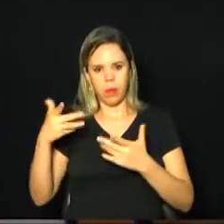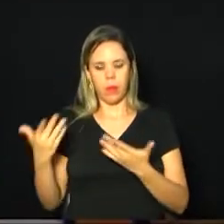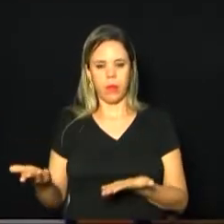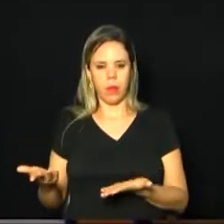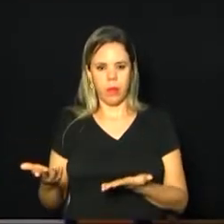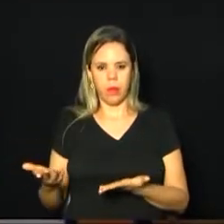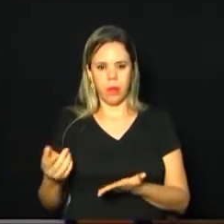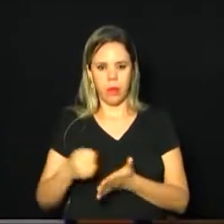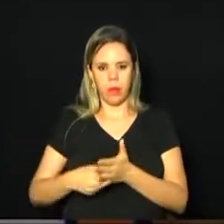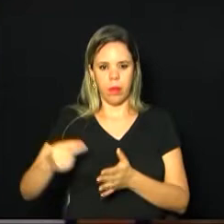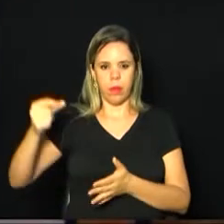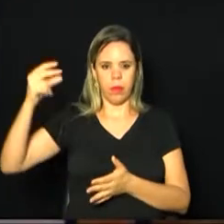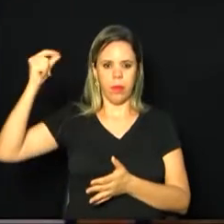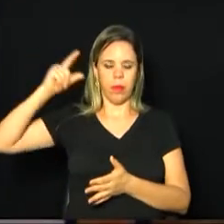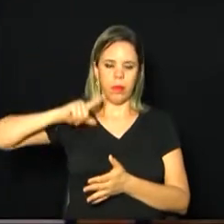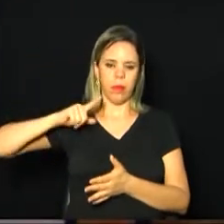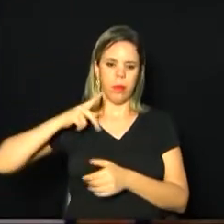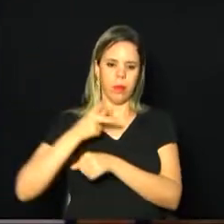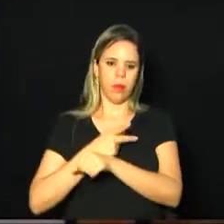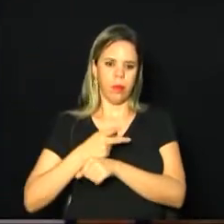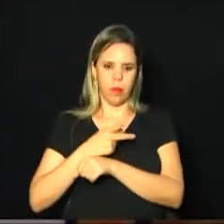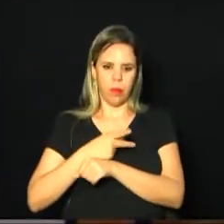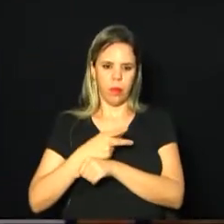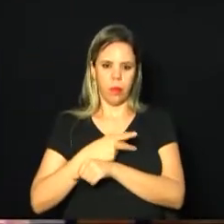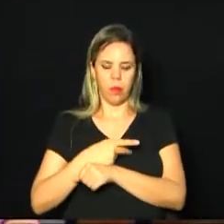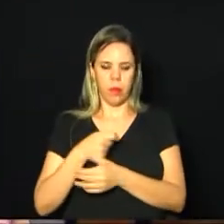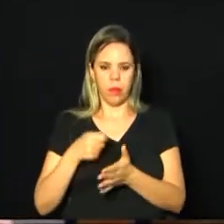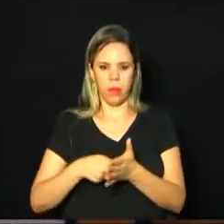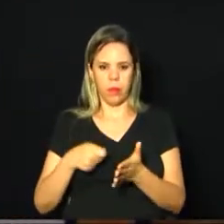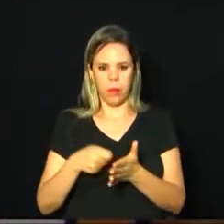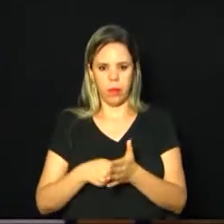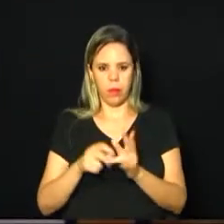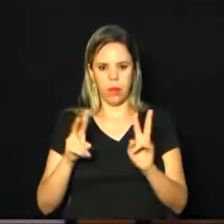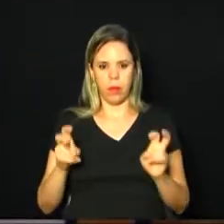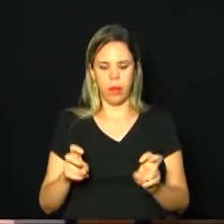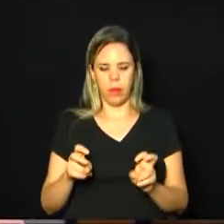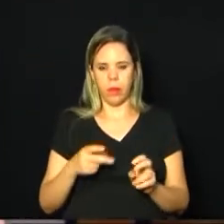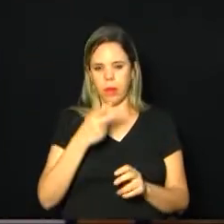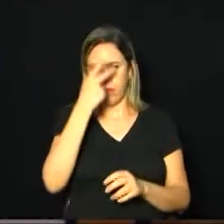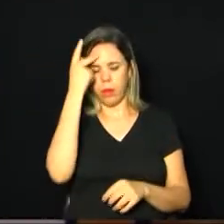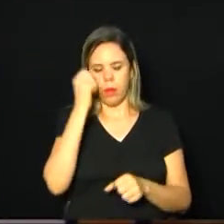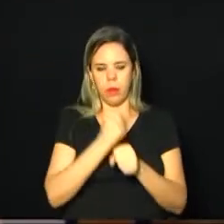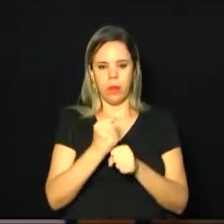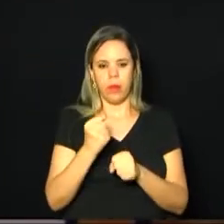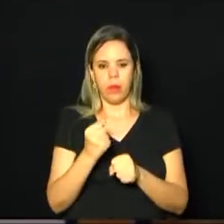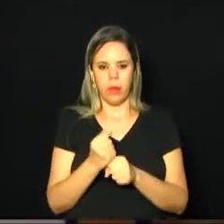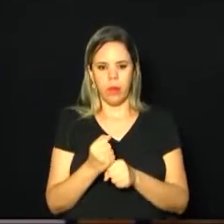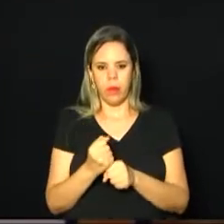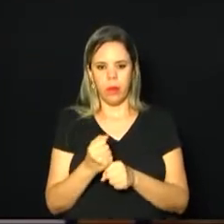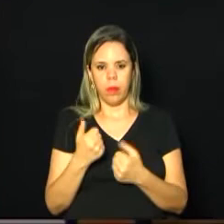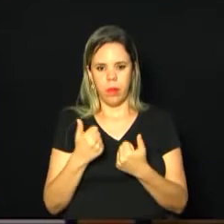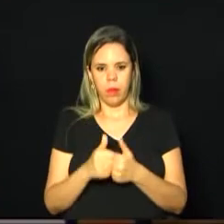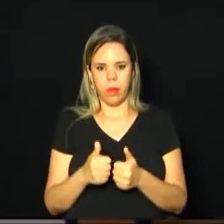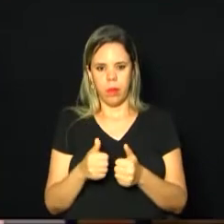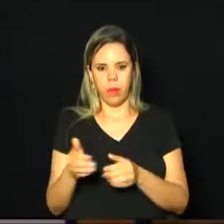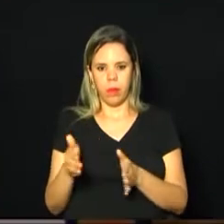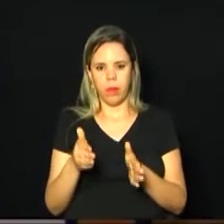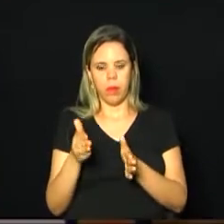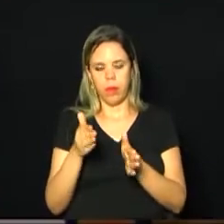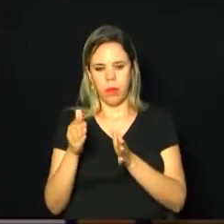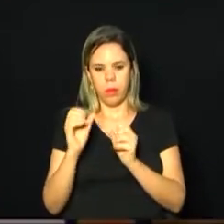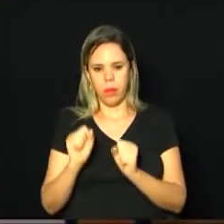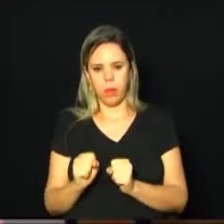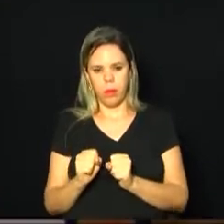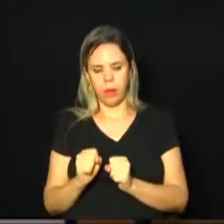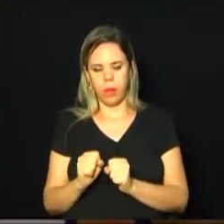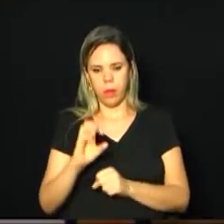é uma briga antiga que eu tenho procurado encampar ela acionado e principalmente a pavimentação no itinerário do ônibus para que